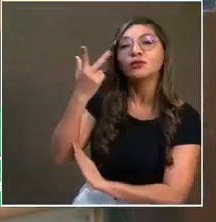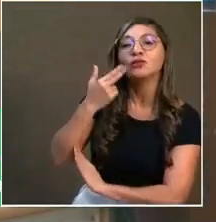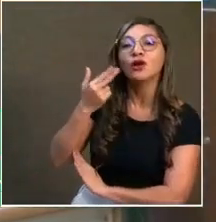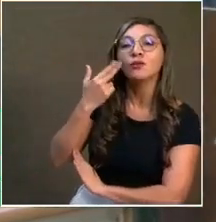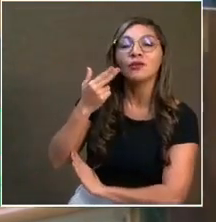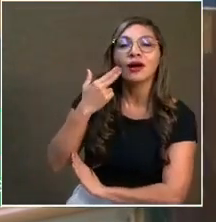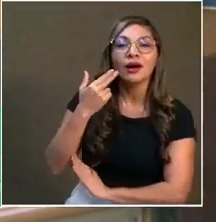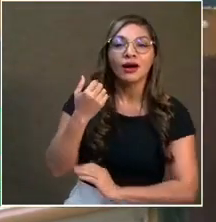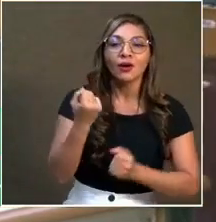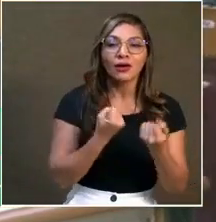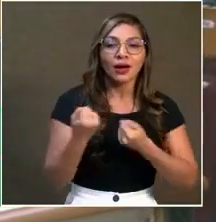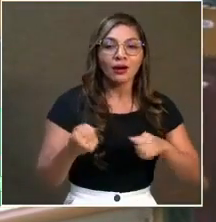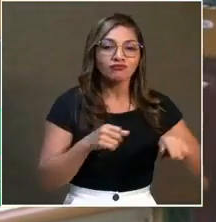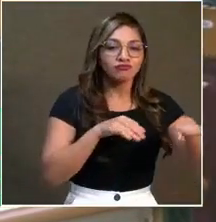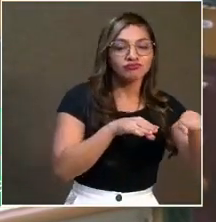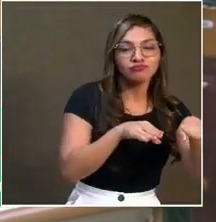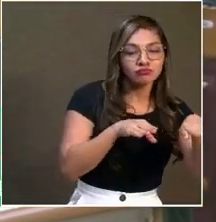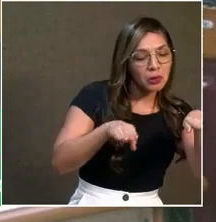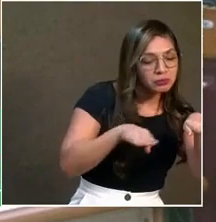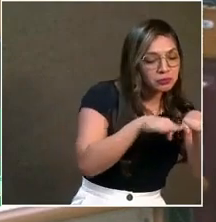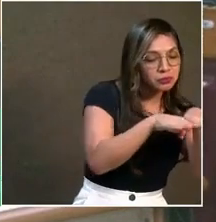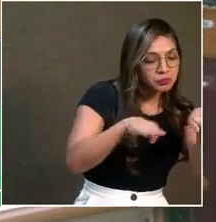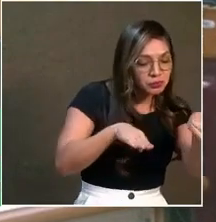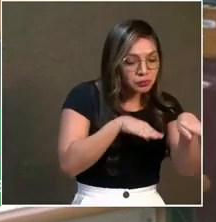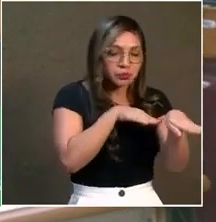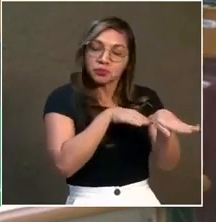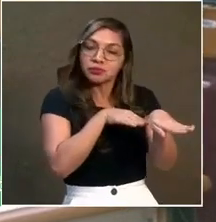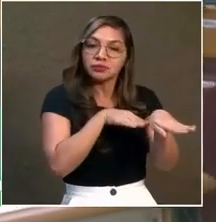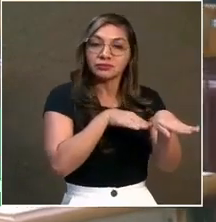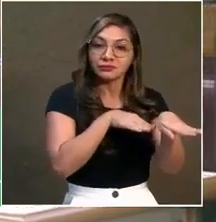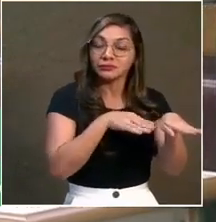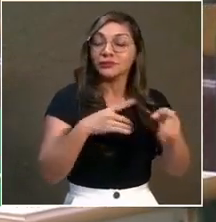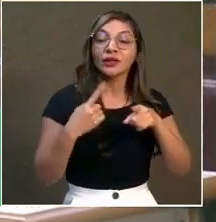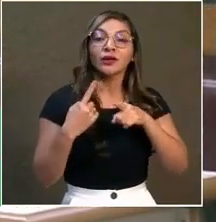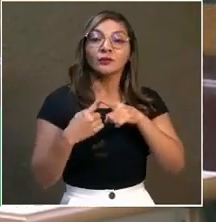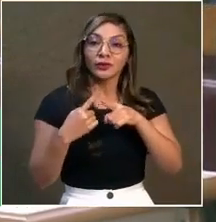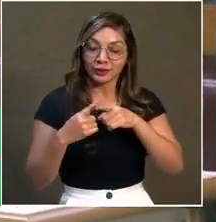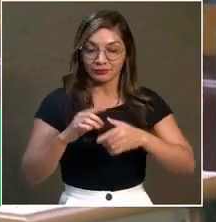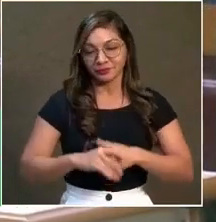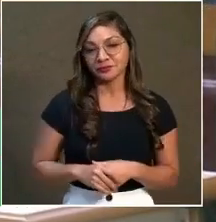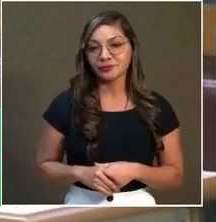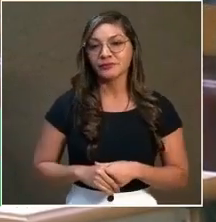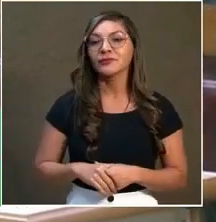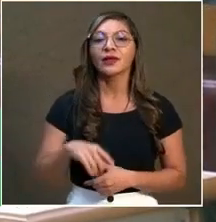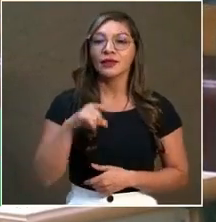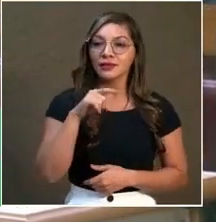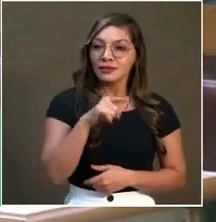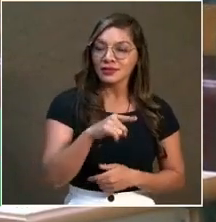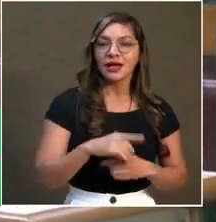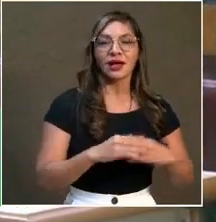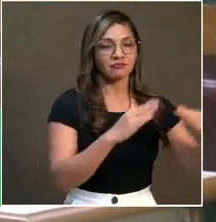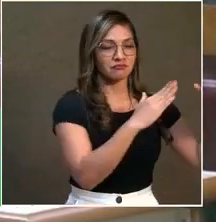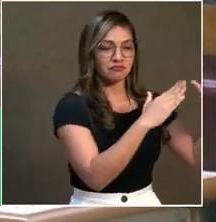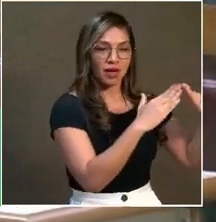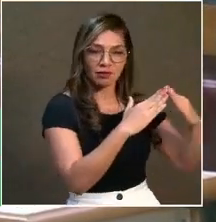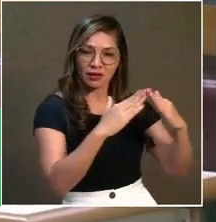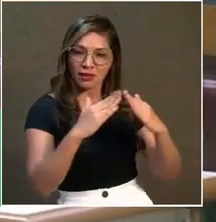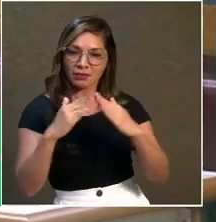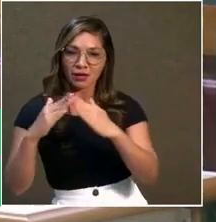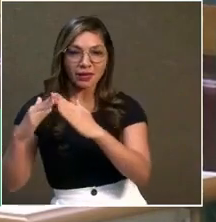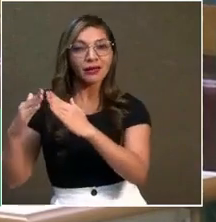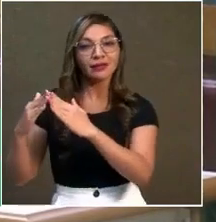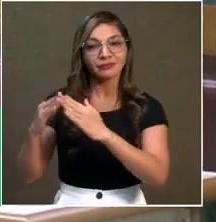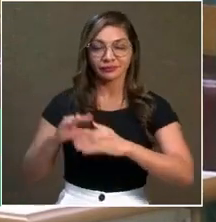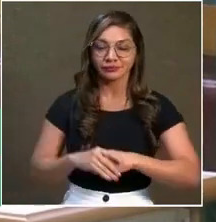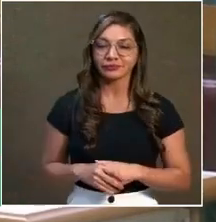carro passar, parar do lado, atrás, etc.? Porque, embora fosse ali uma vila de apartamentos,